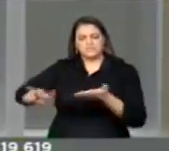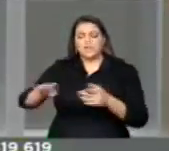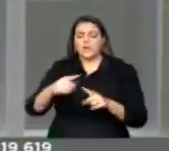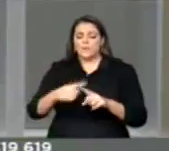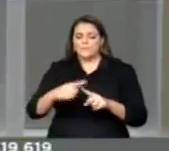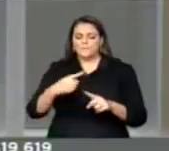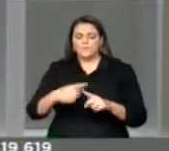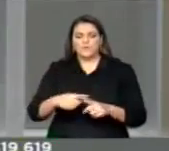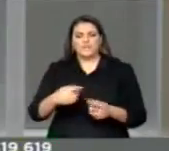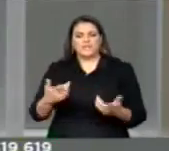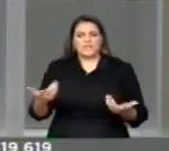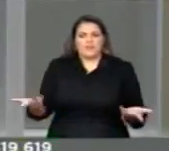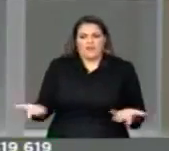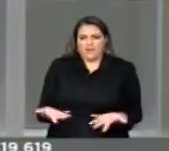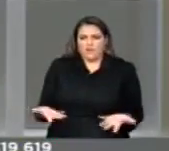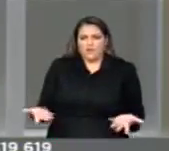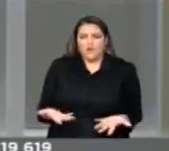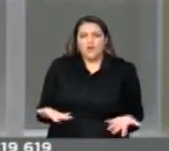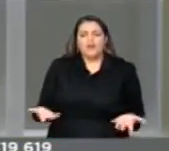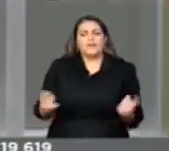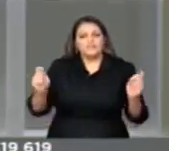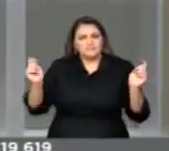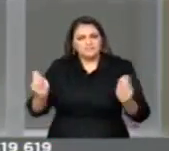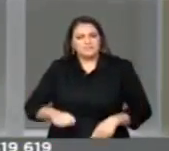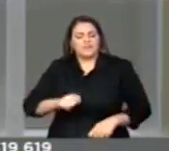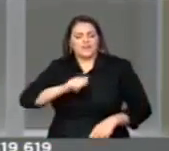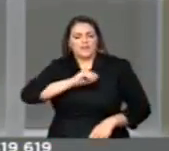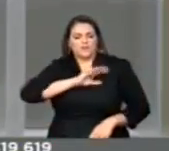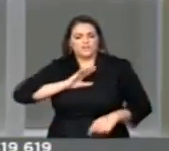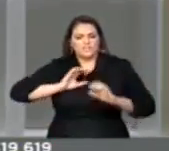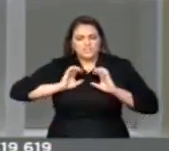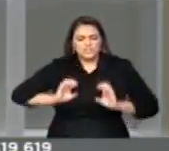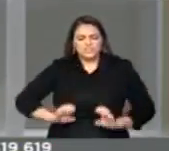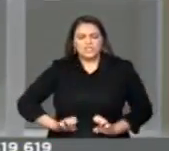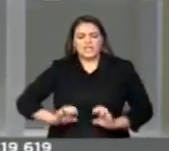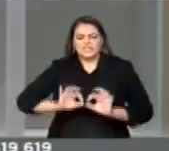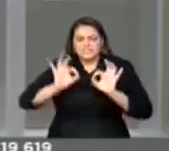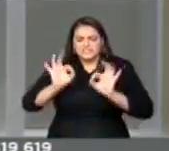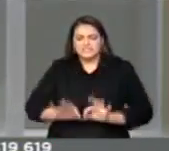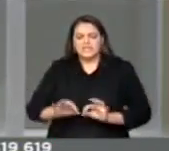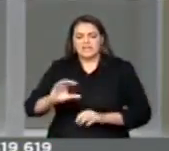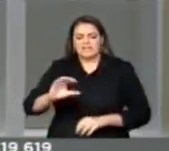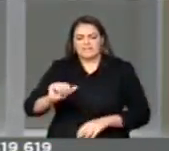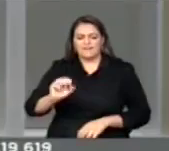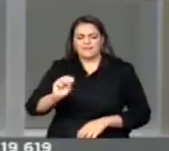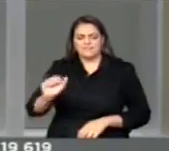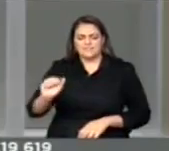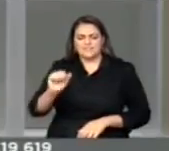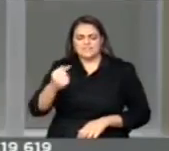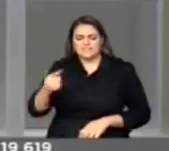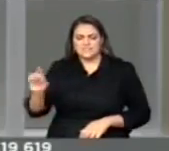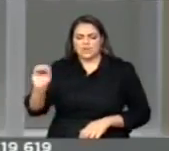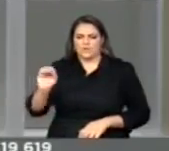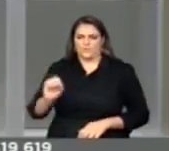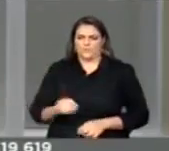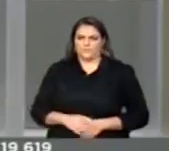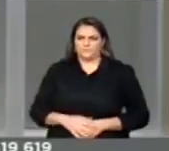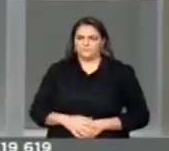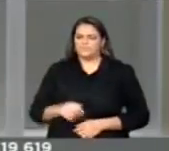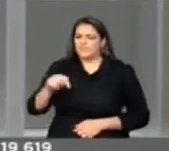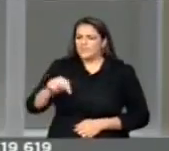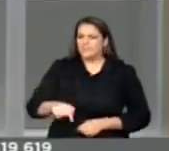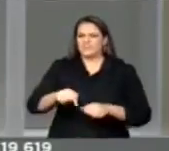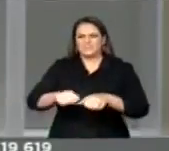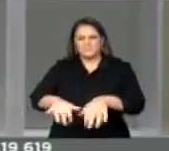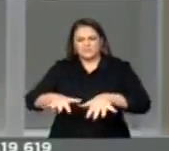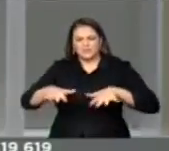Ética possa andar agora para caçar o seu mandato. Eu duvido que o plenário dessa